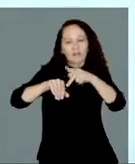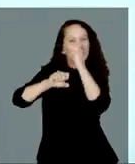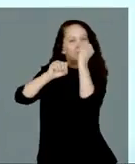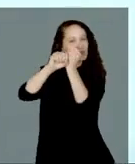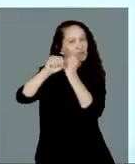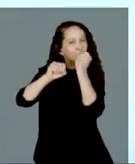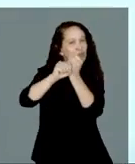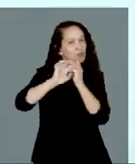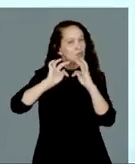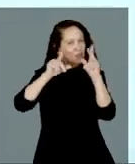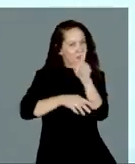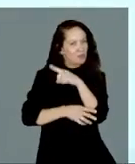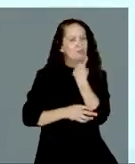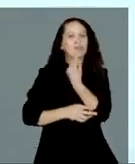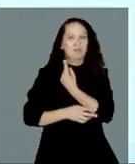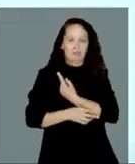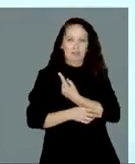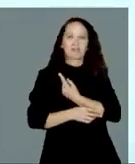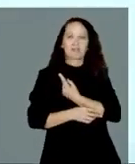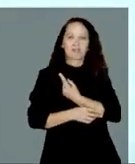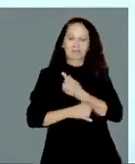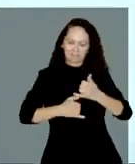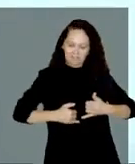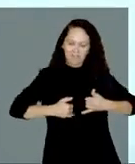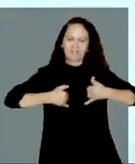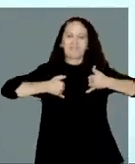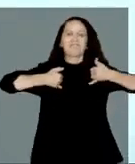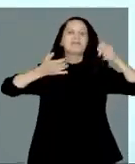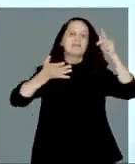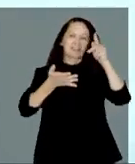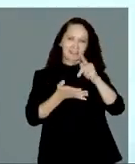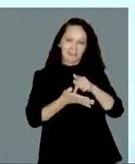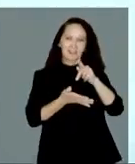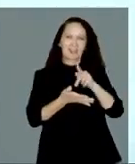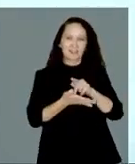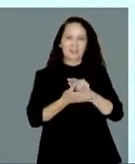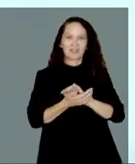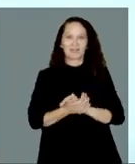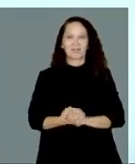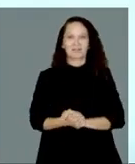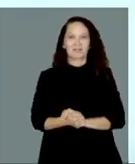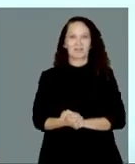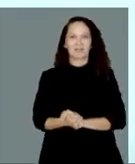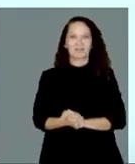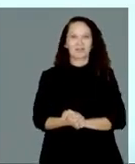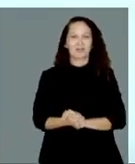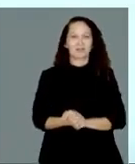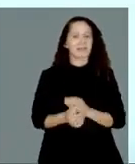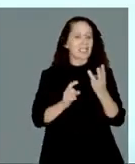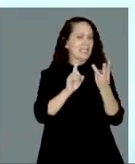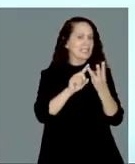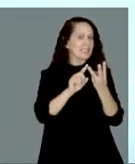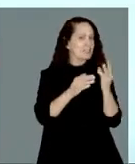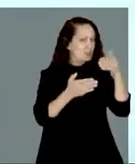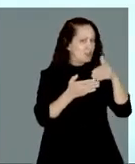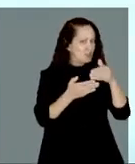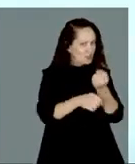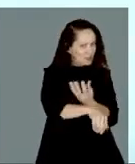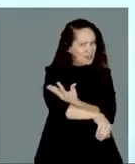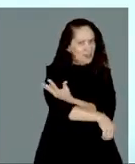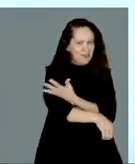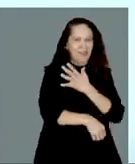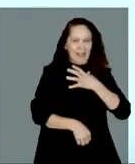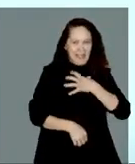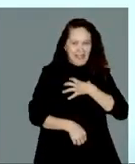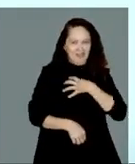a terceira razão, e que não é menos importante do que as outras, é ver que aqui hoje,